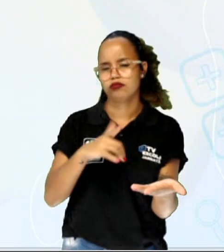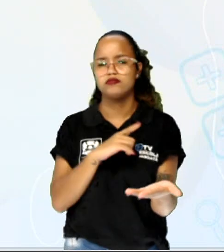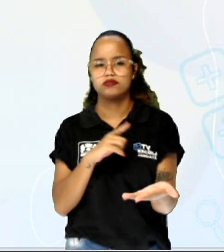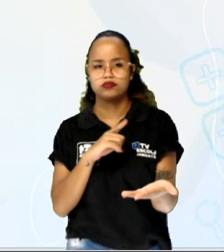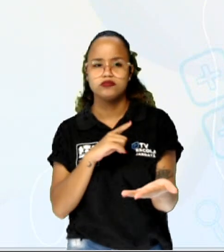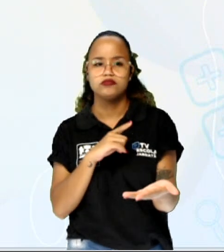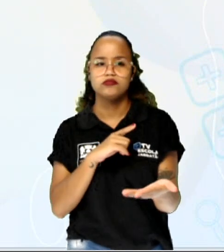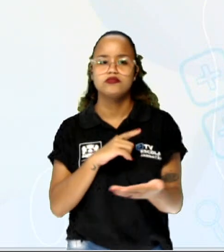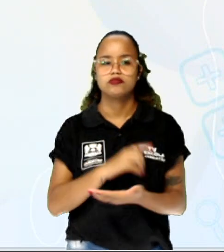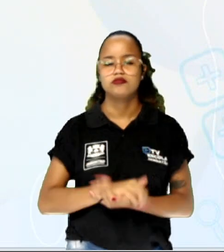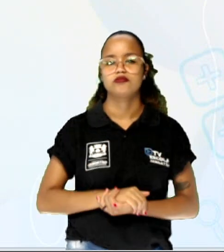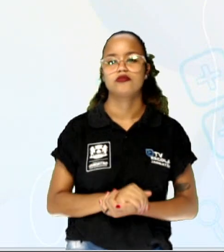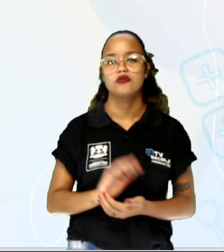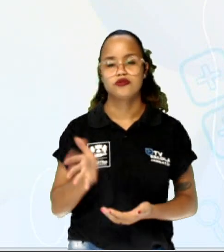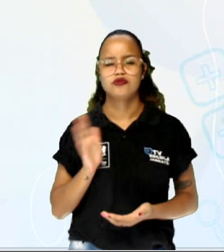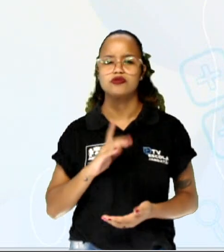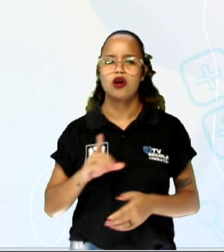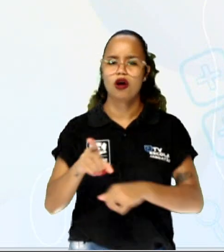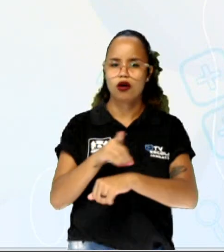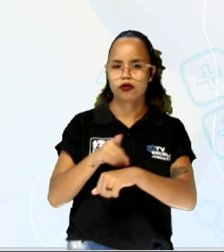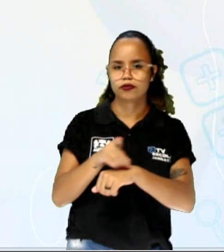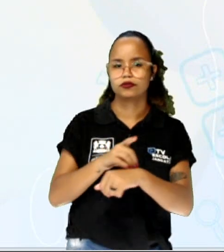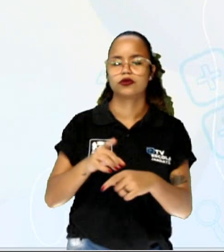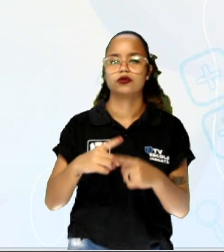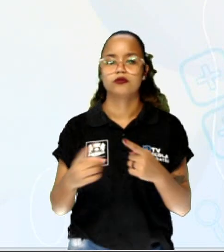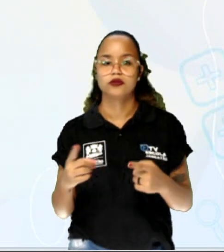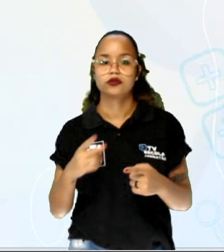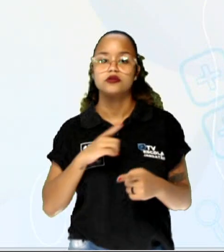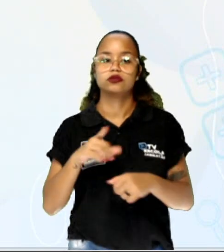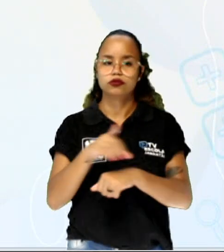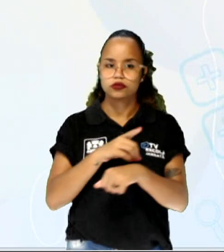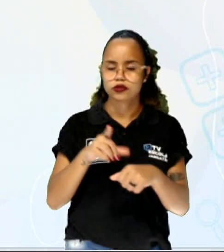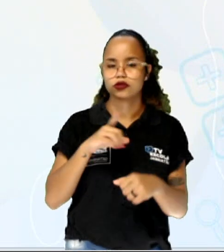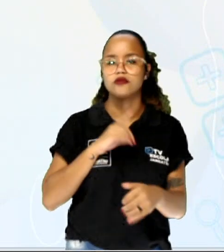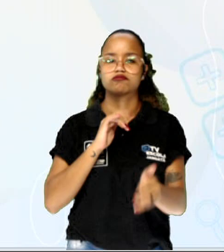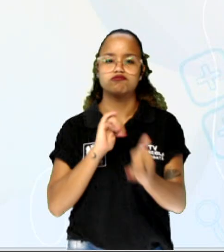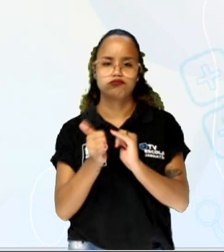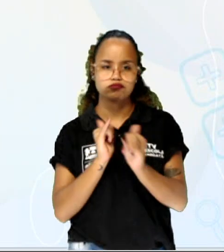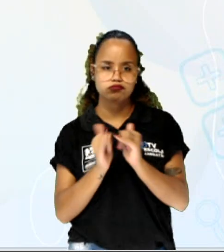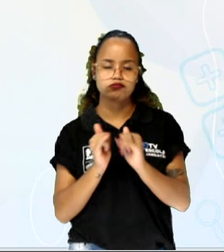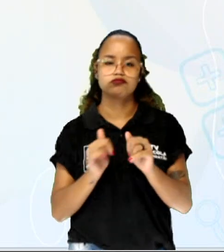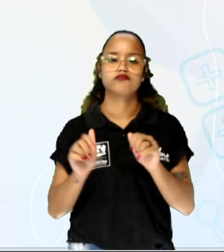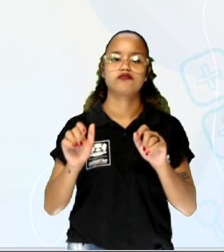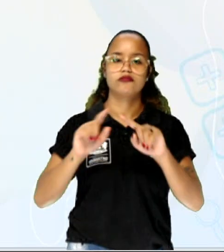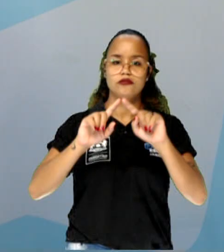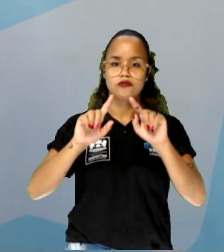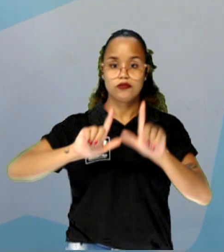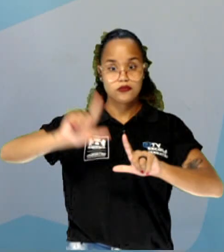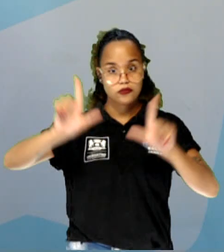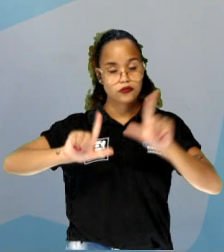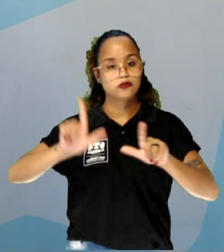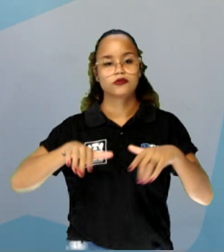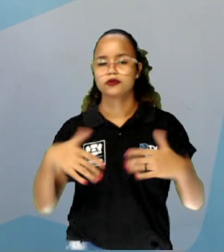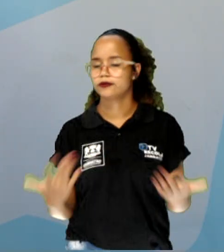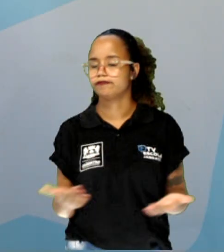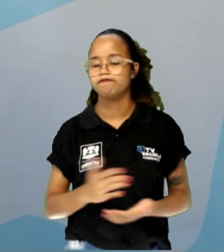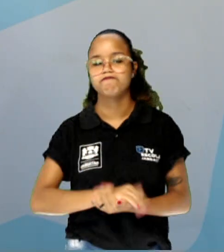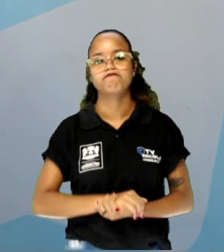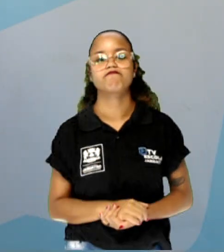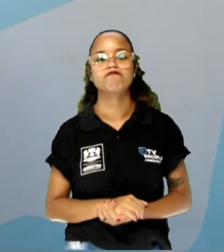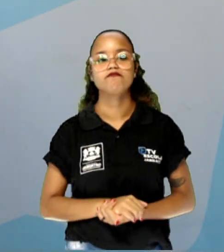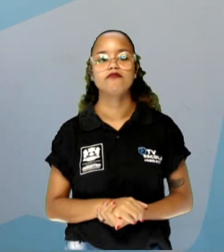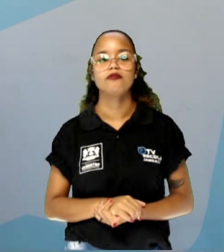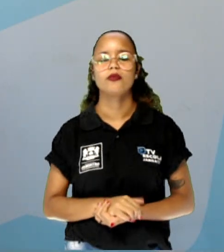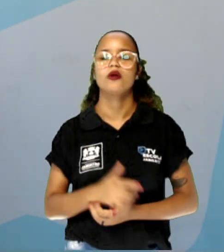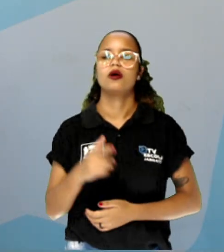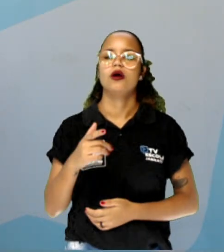Os jornais estão todos digitais, mas nos jornais digitais você vai estar vendo, na internet, na TV e etc. Tá? E